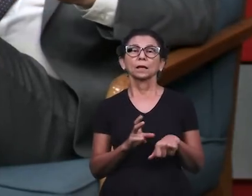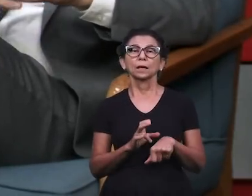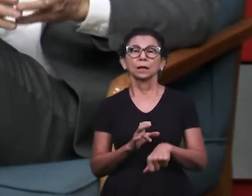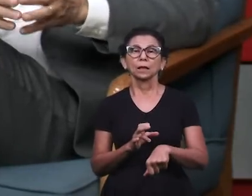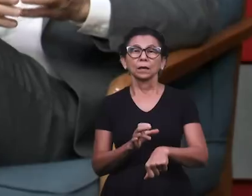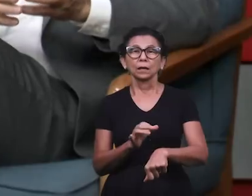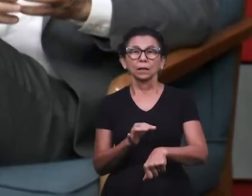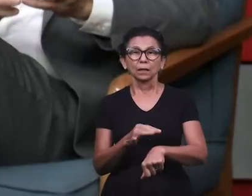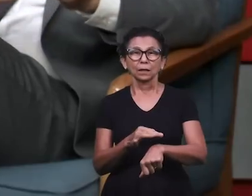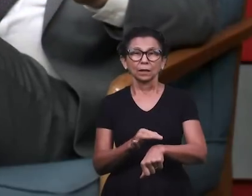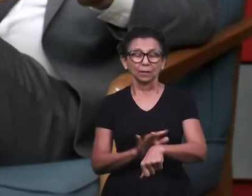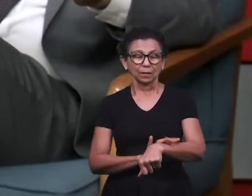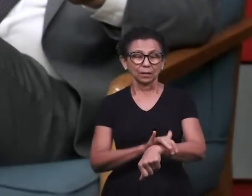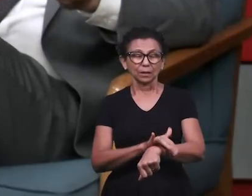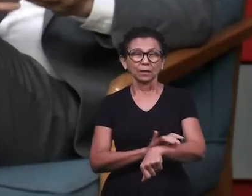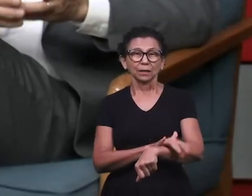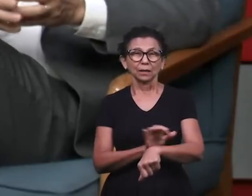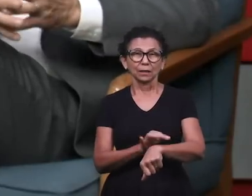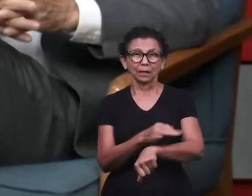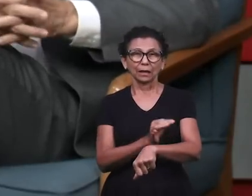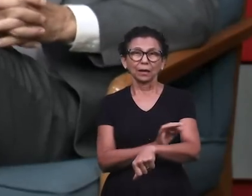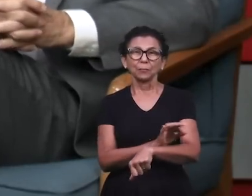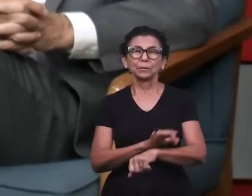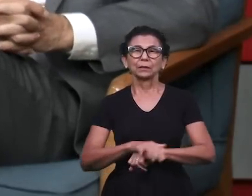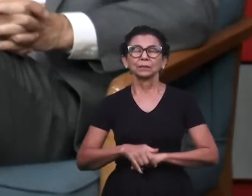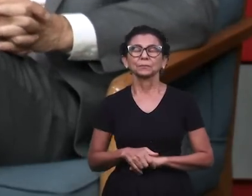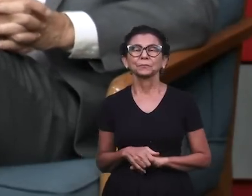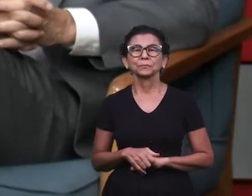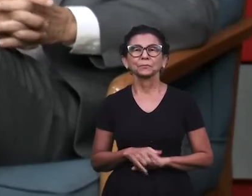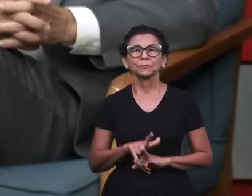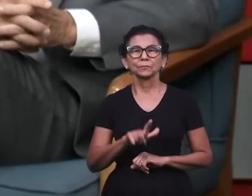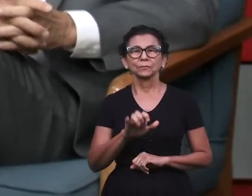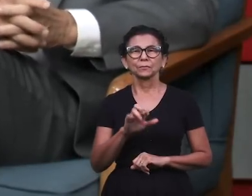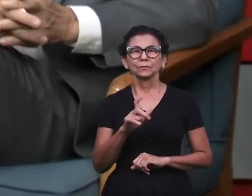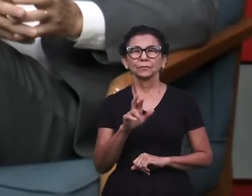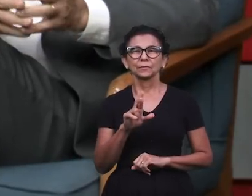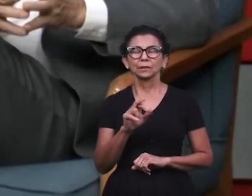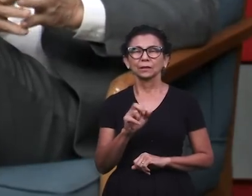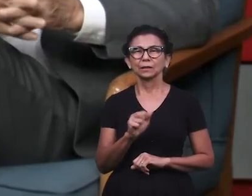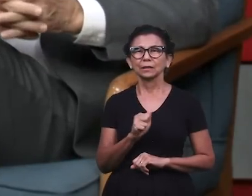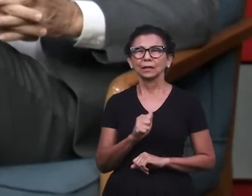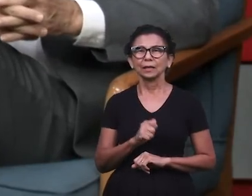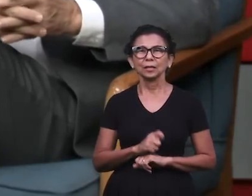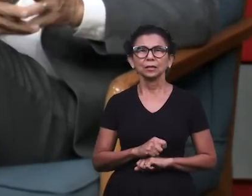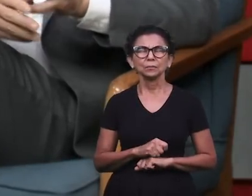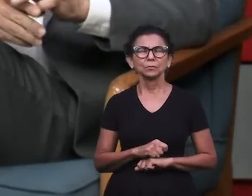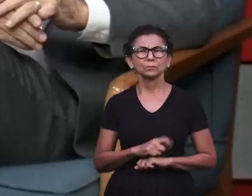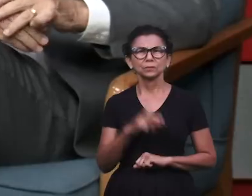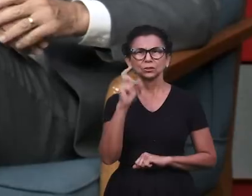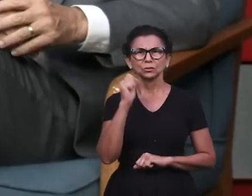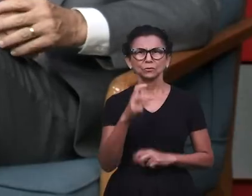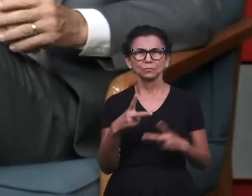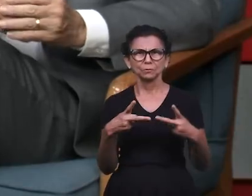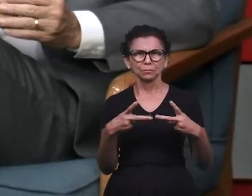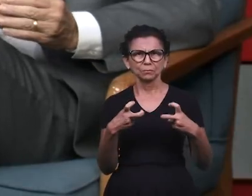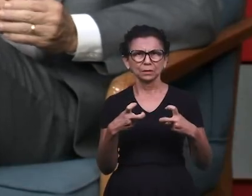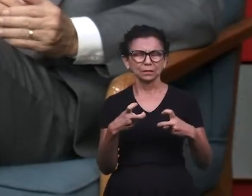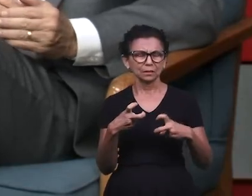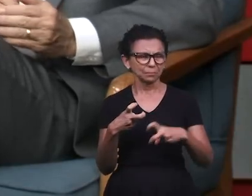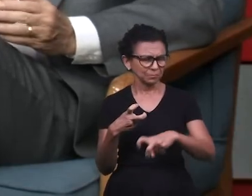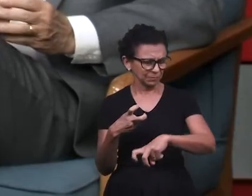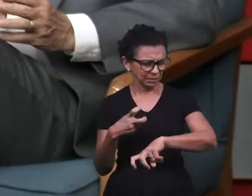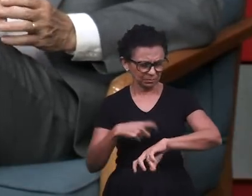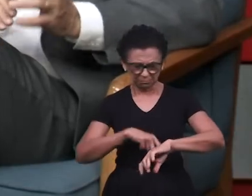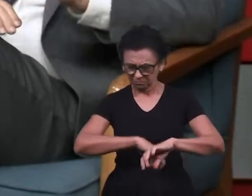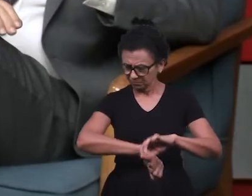assim, como diz assim, além de ser uma doença insidiosa, ela é muito difícil de ser percebida. E ela tem